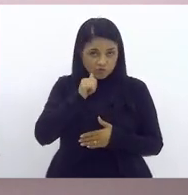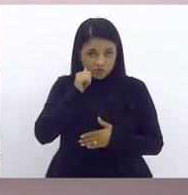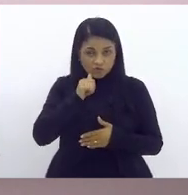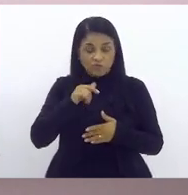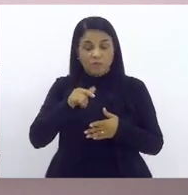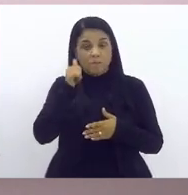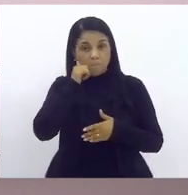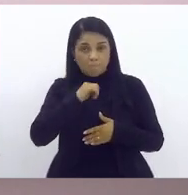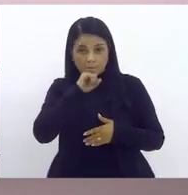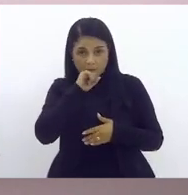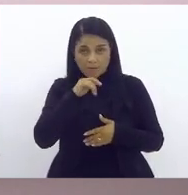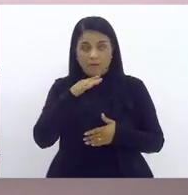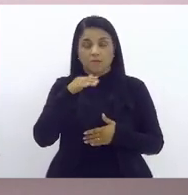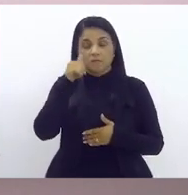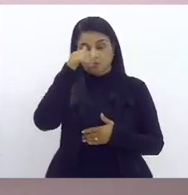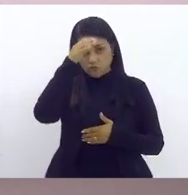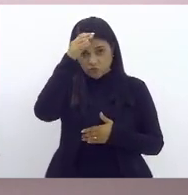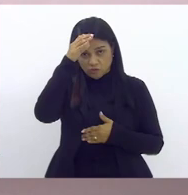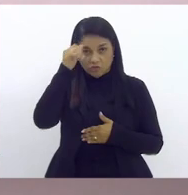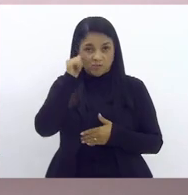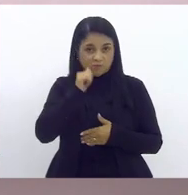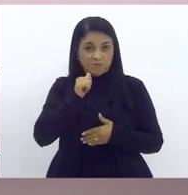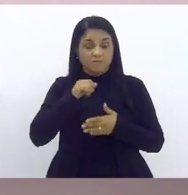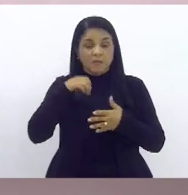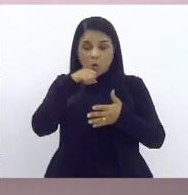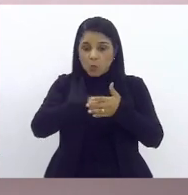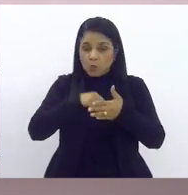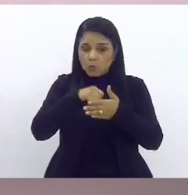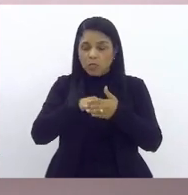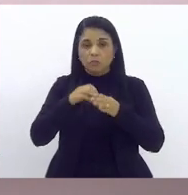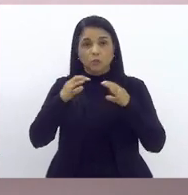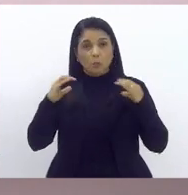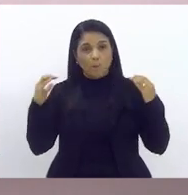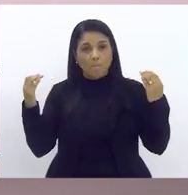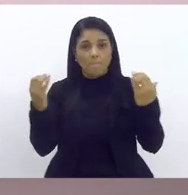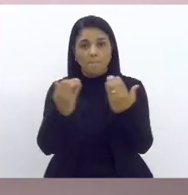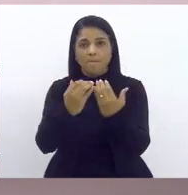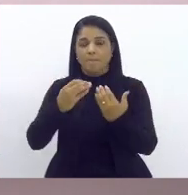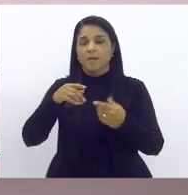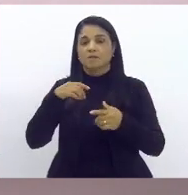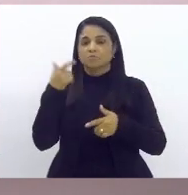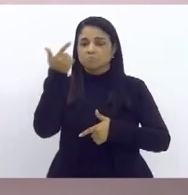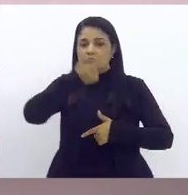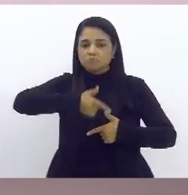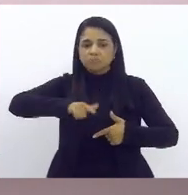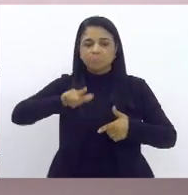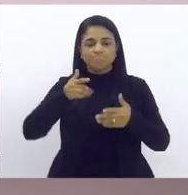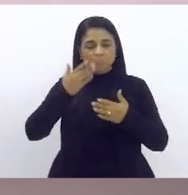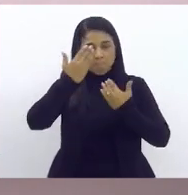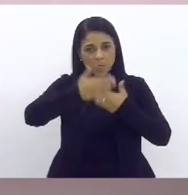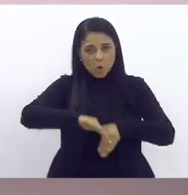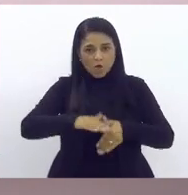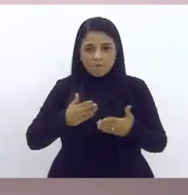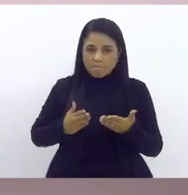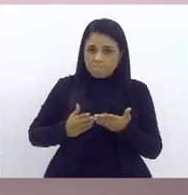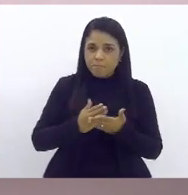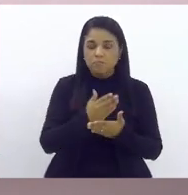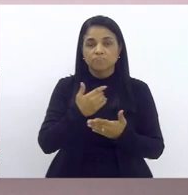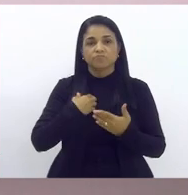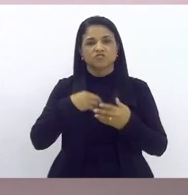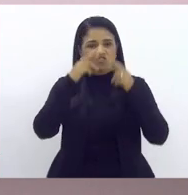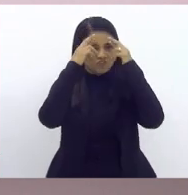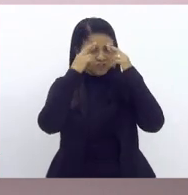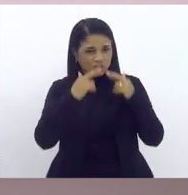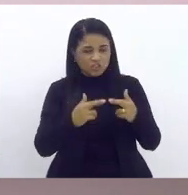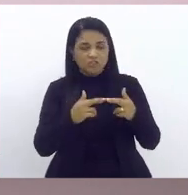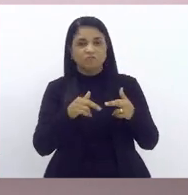na época de uma ditadura militar, a Maracanã, para conseguir um plano de carreira, e que é tão desrespeitado no estado